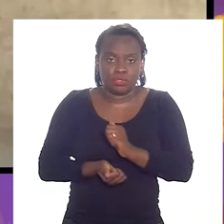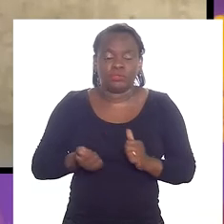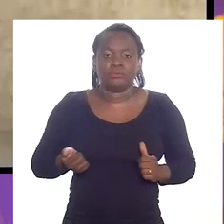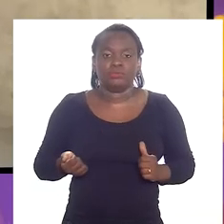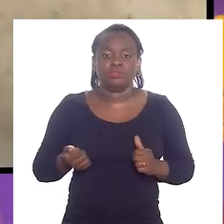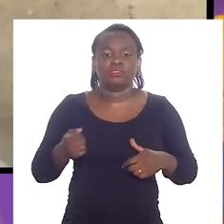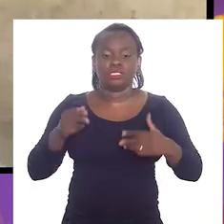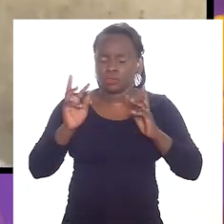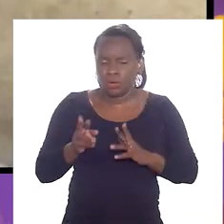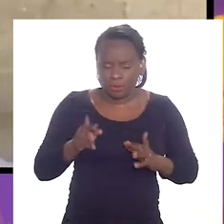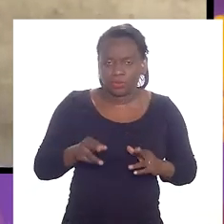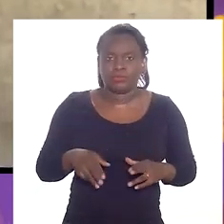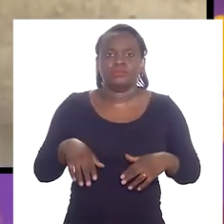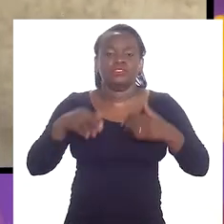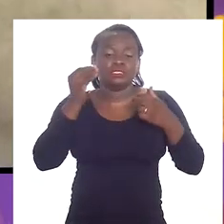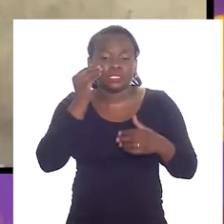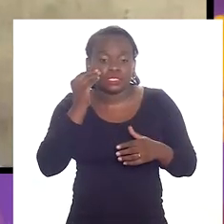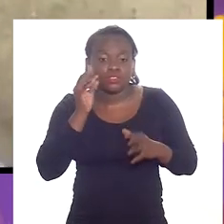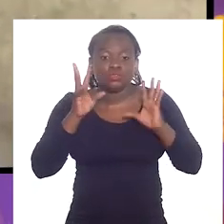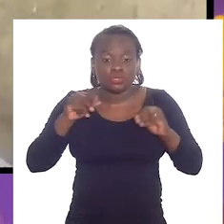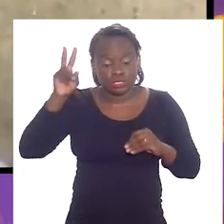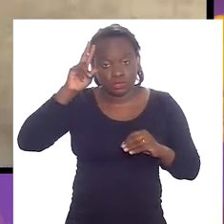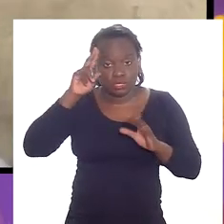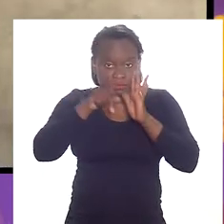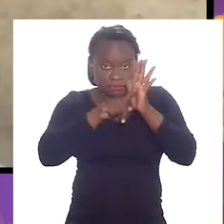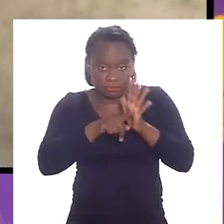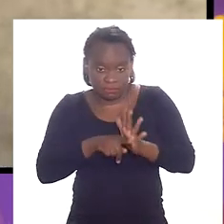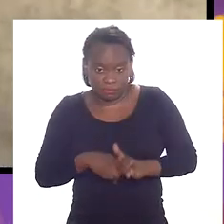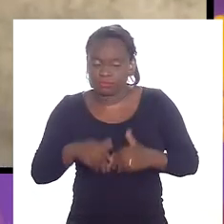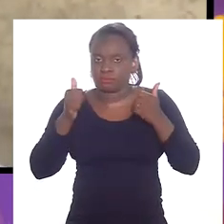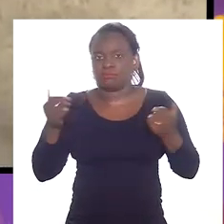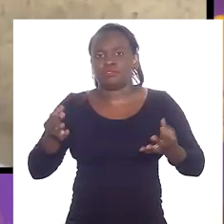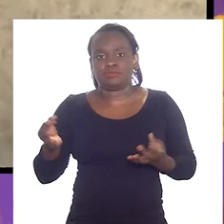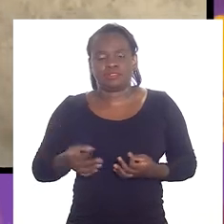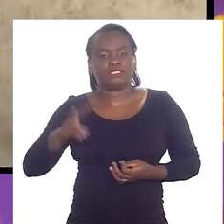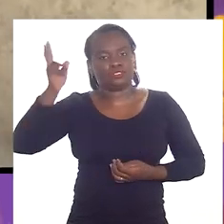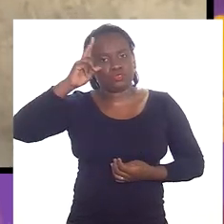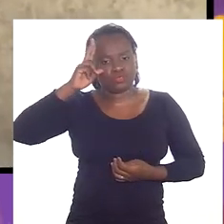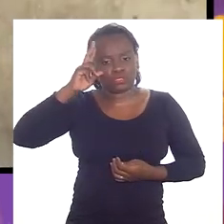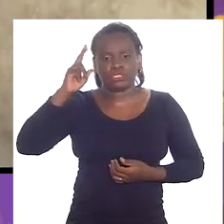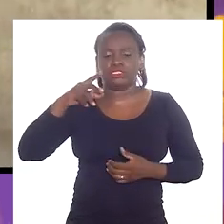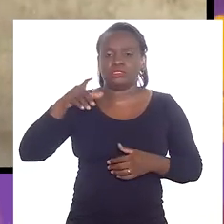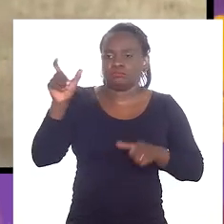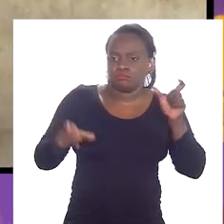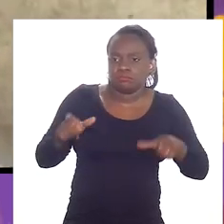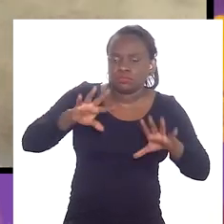explicar. Uhum. Porque nós entendíamos, e eu conversei isso com o doutor Márcio Tanuri. Veja bem, você tem um